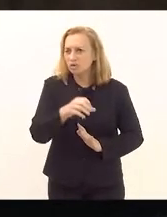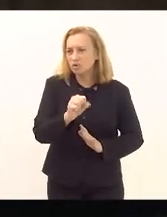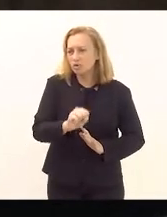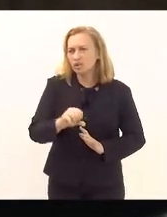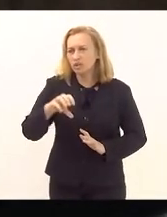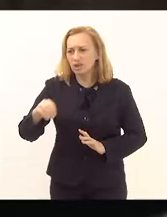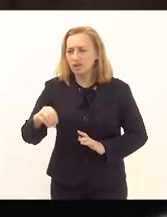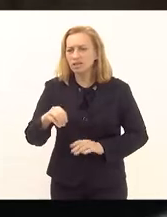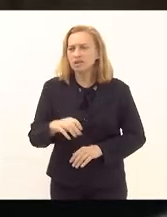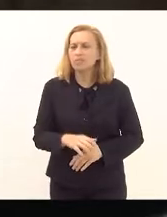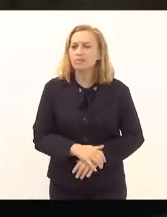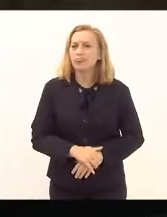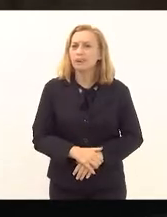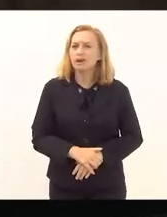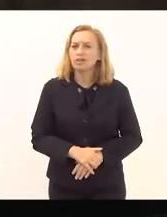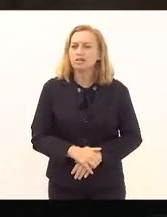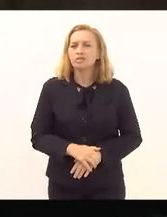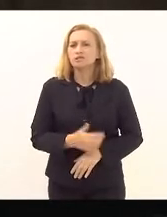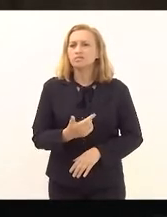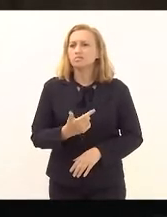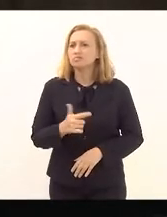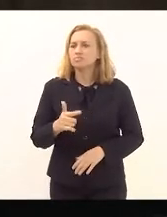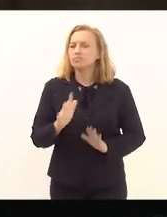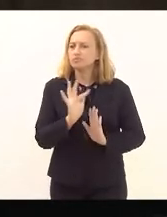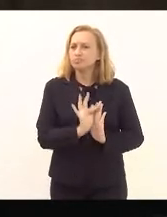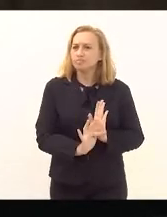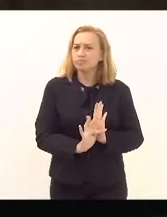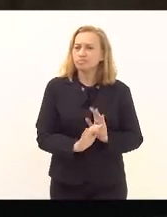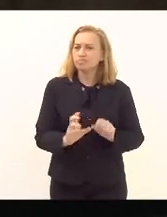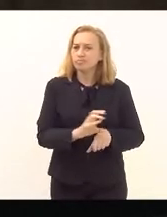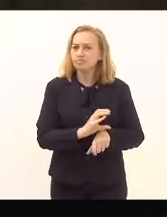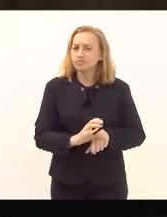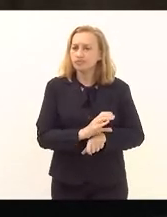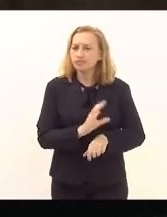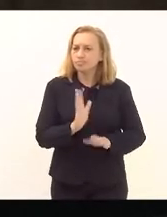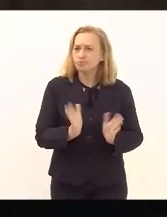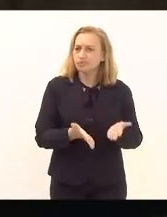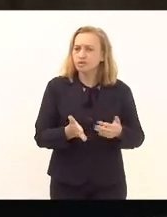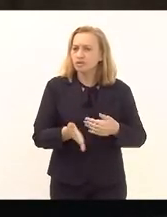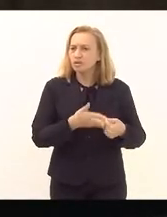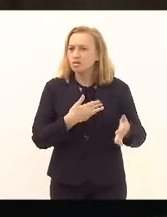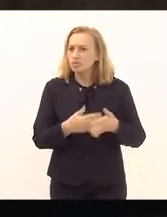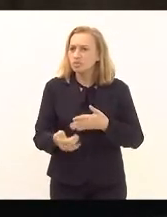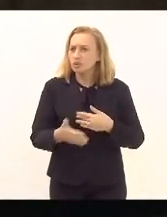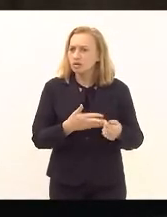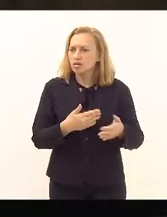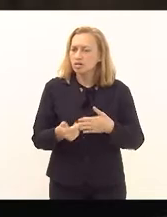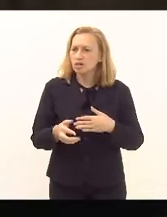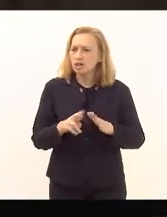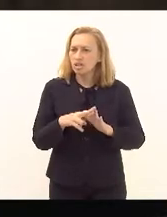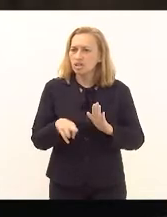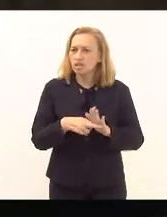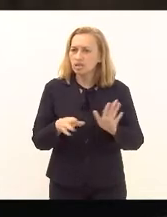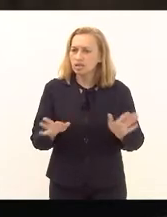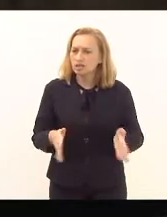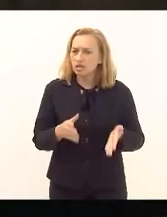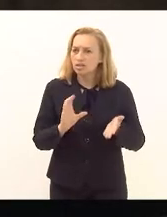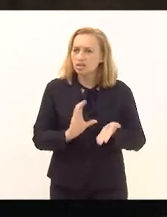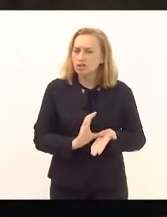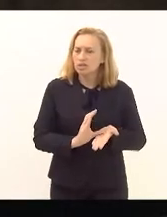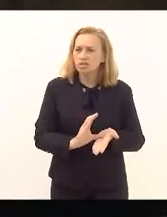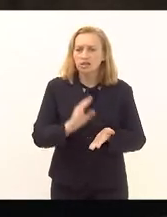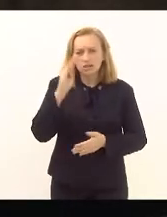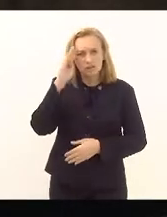RG/MG. Ou seja, não há texto constitucional em vigor, qualquer mandamento que determine a iniciativa exclusiva do